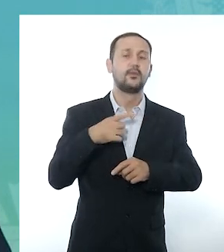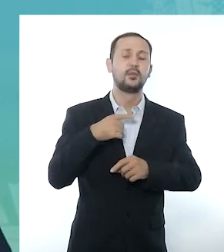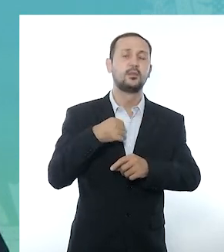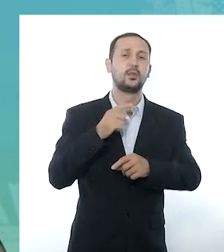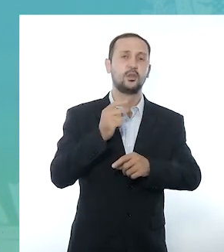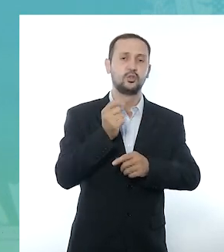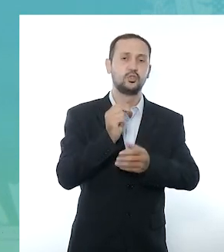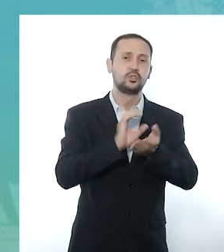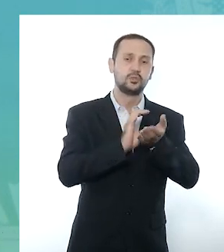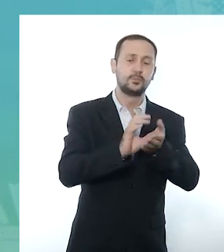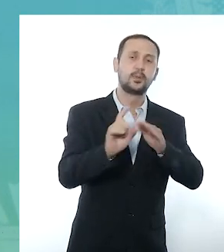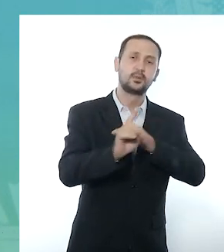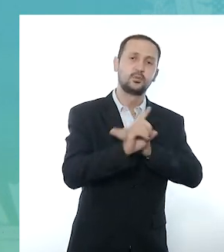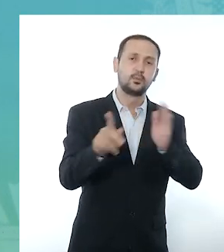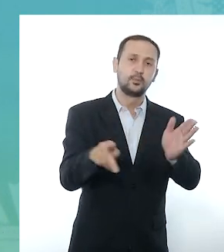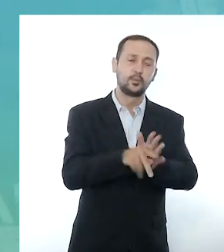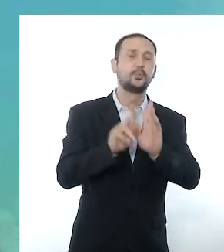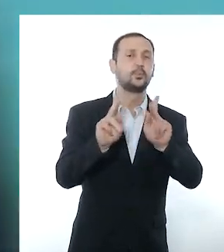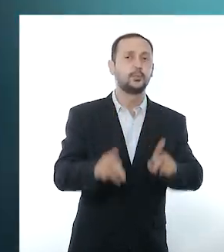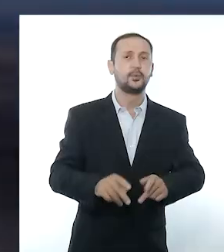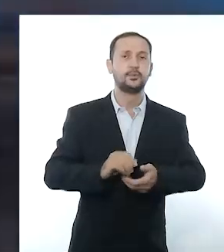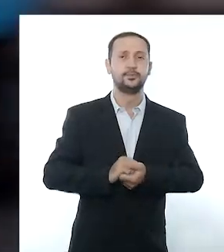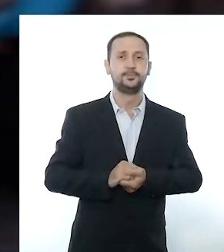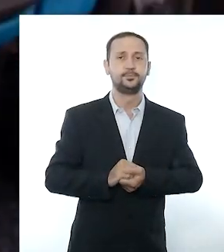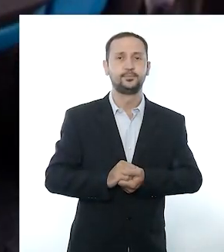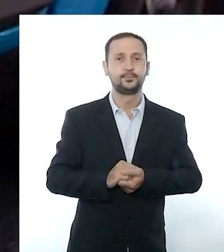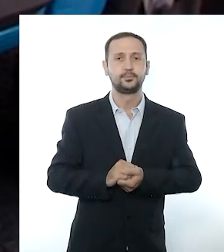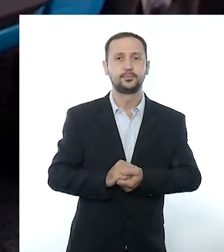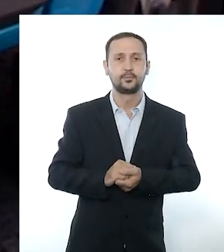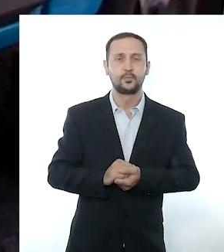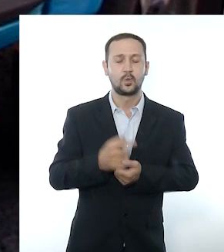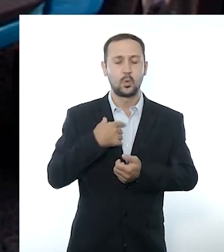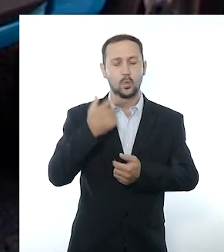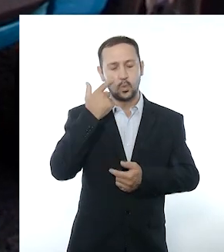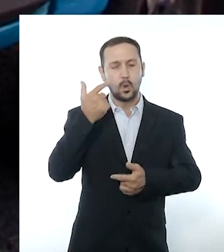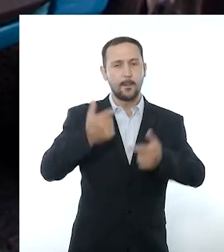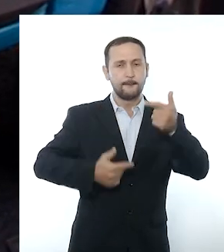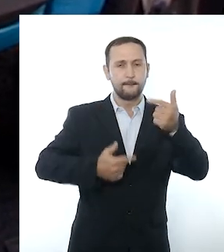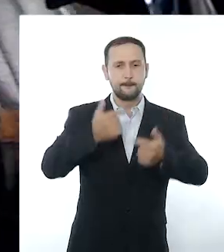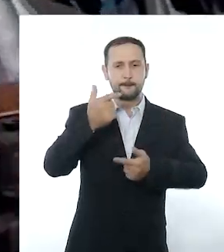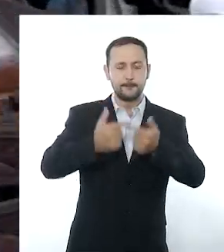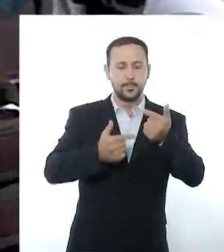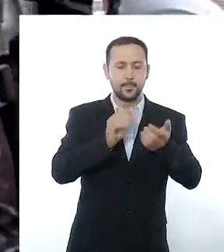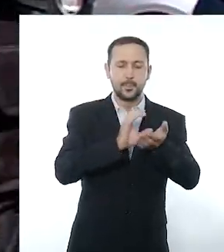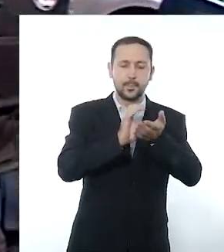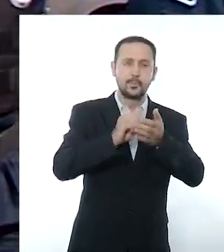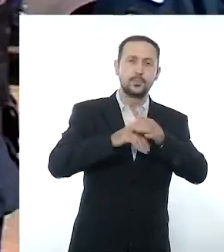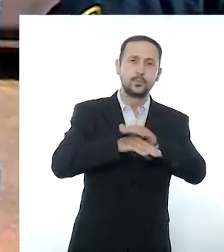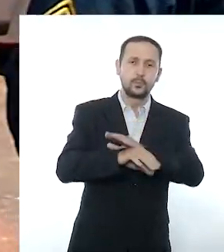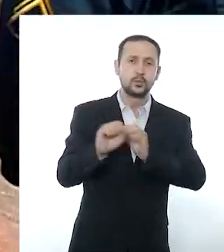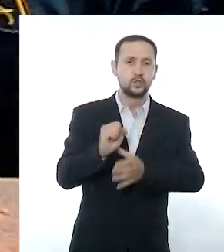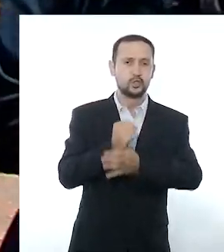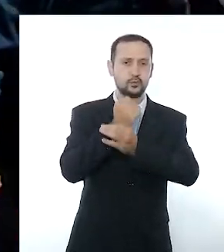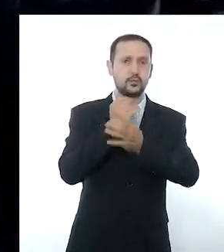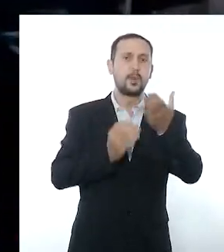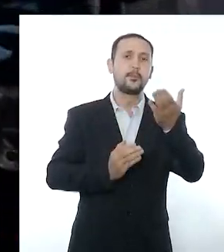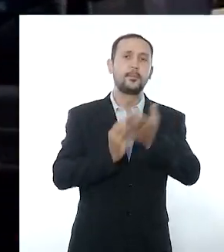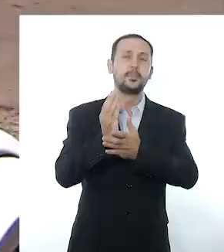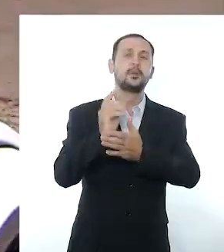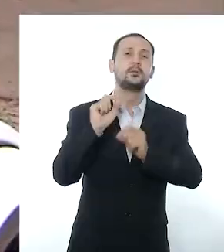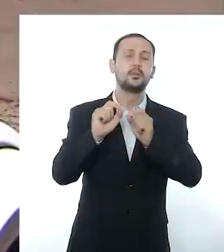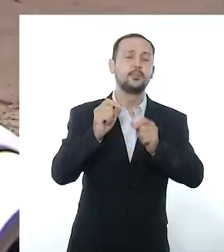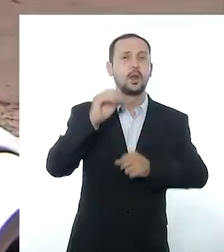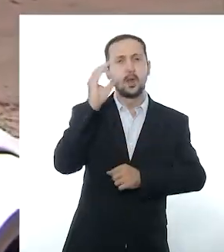vai sobrar mais dinheiro para o atendimento à população. O plano, a política e o Fundo de Segurança foram aprovados